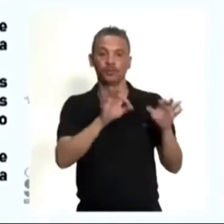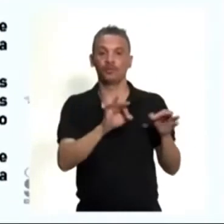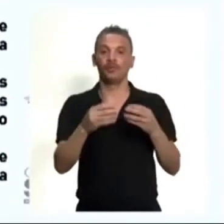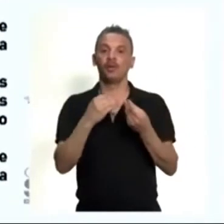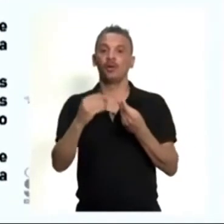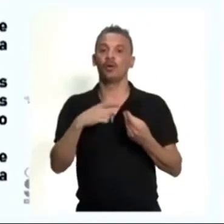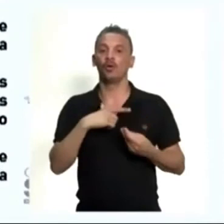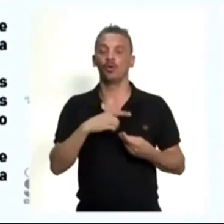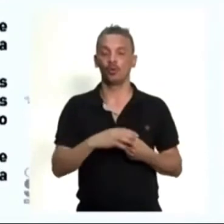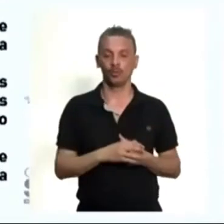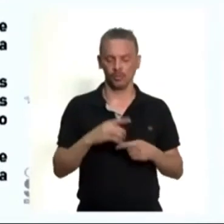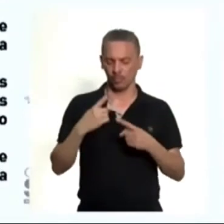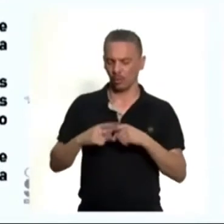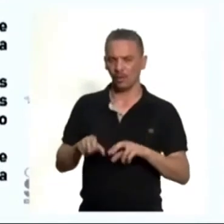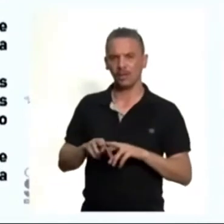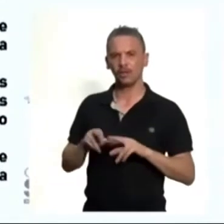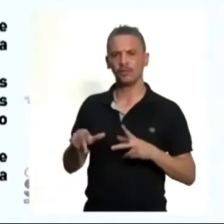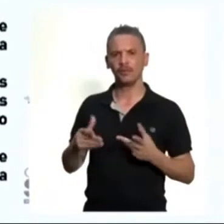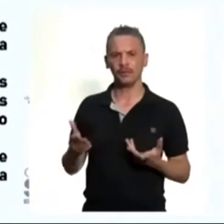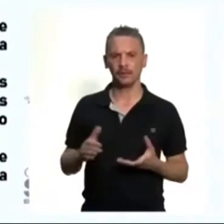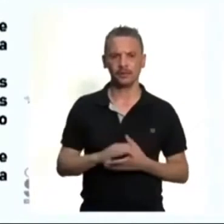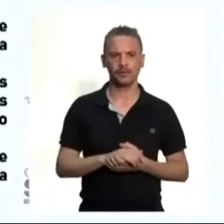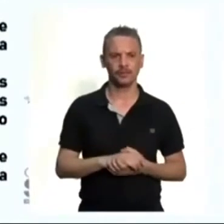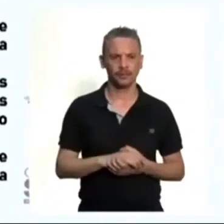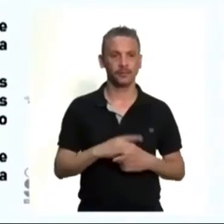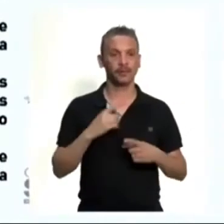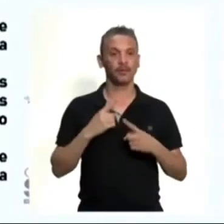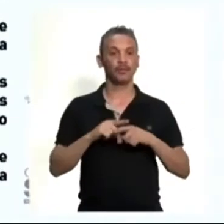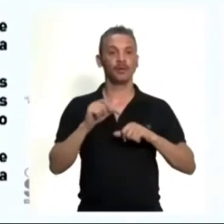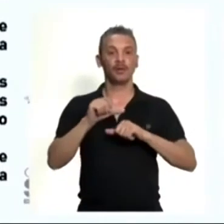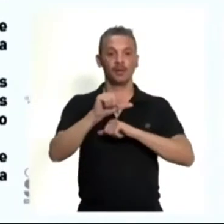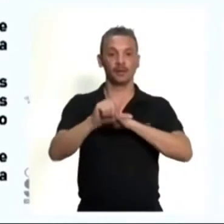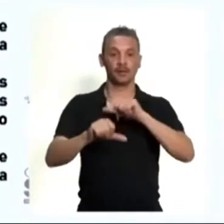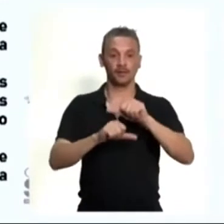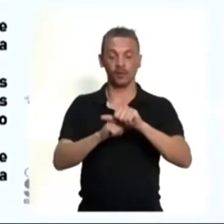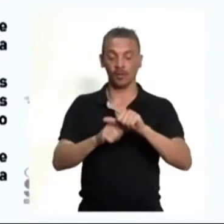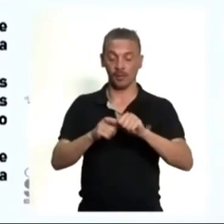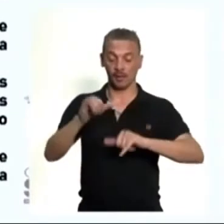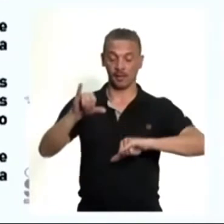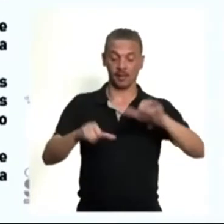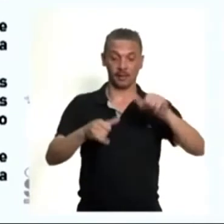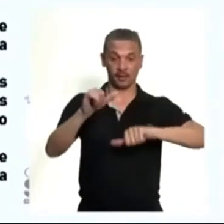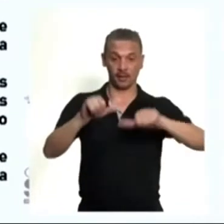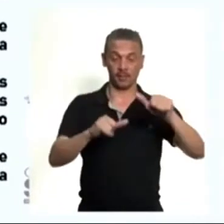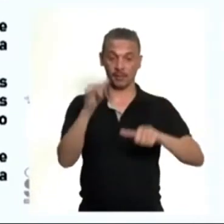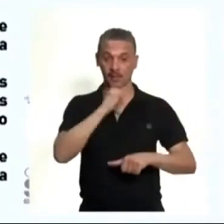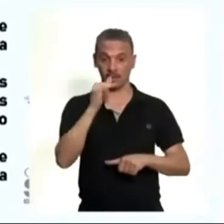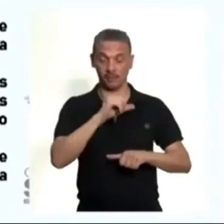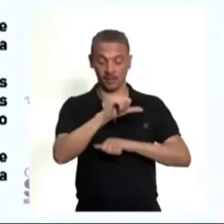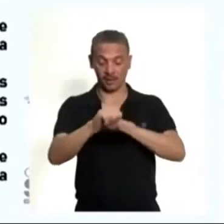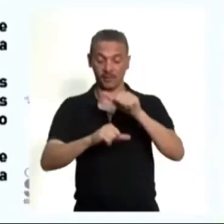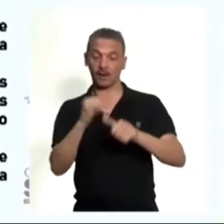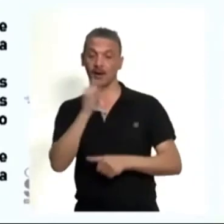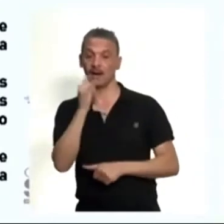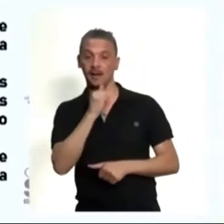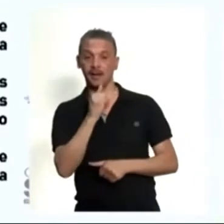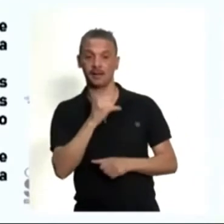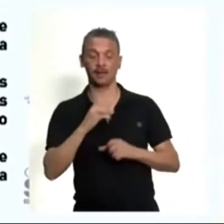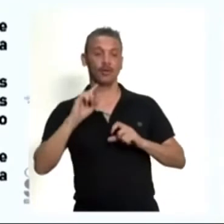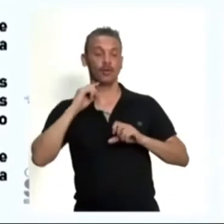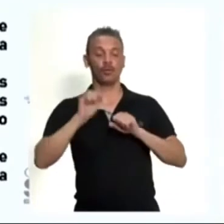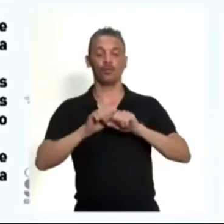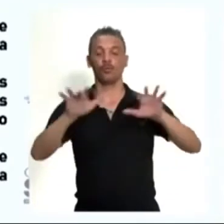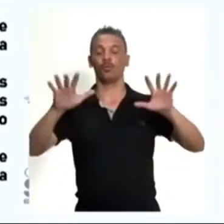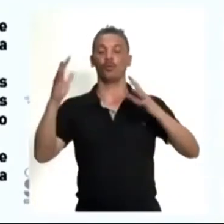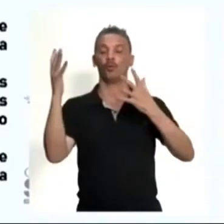esse processo aqui é diferente do convencional? Porque esse processo transforma energia química em energia elétrica, que é o que a pilha faz, sem causar danos ao